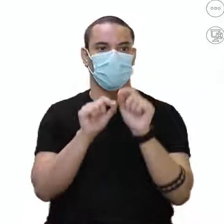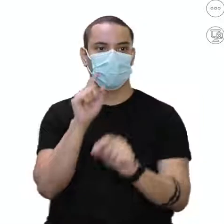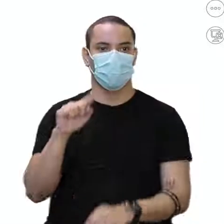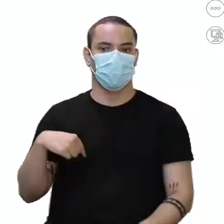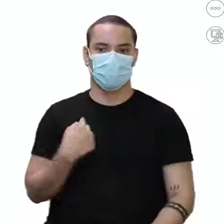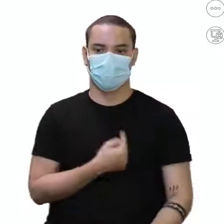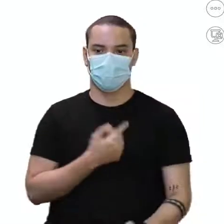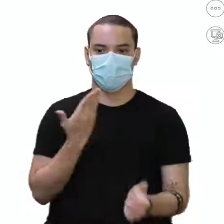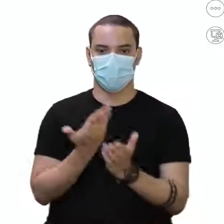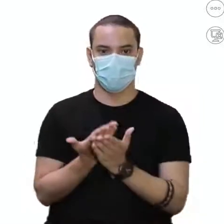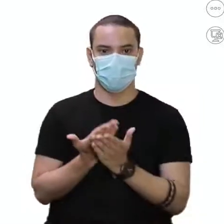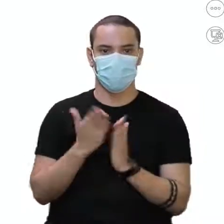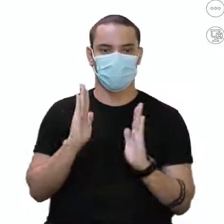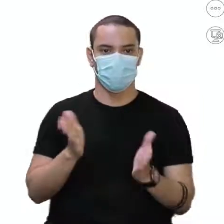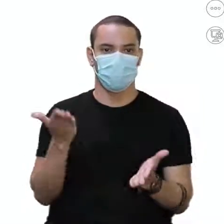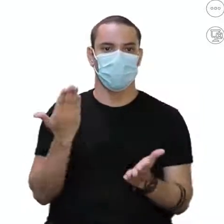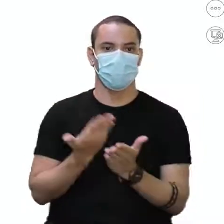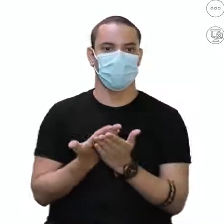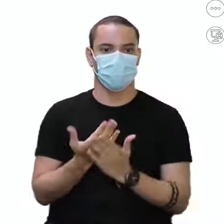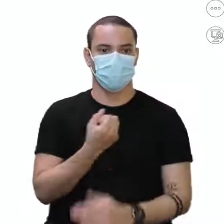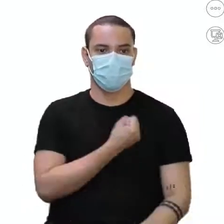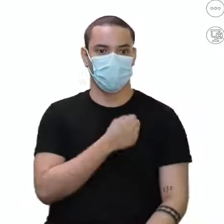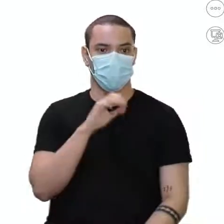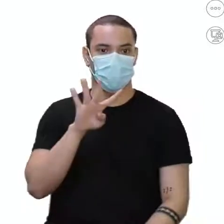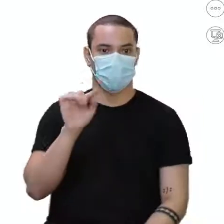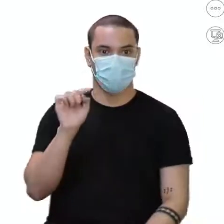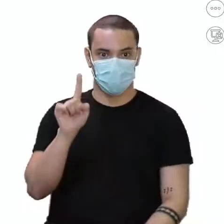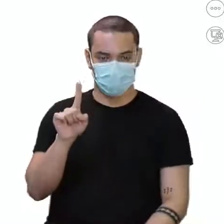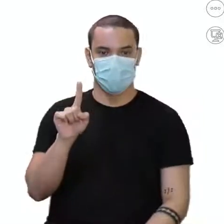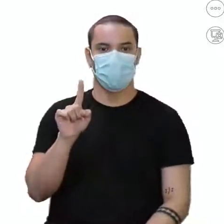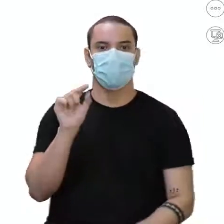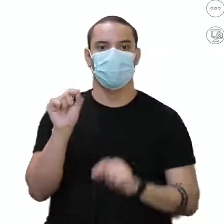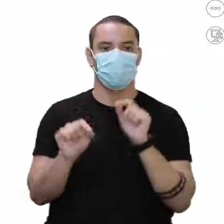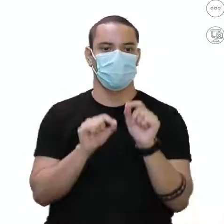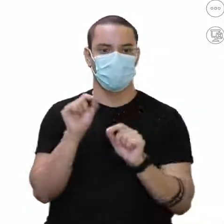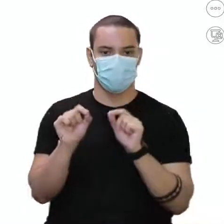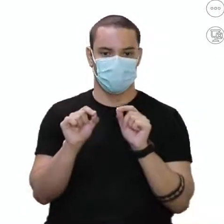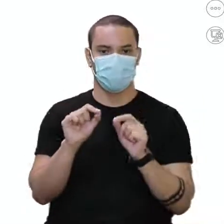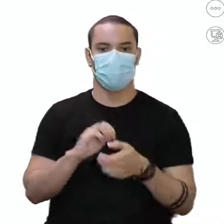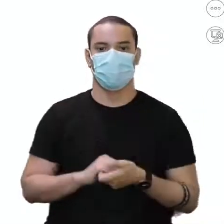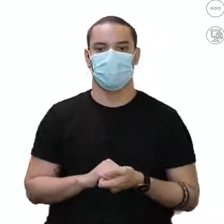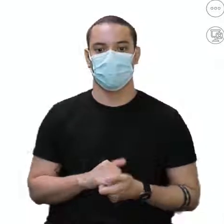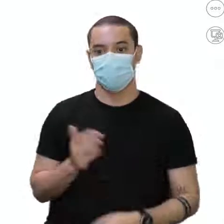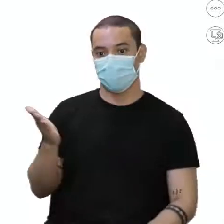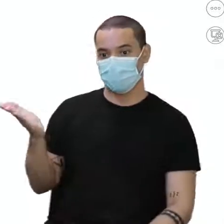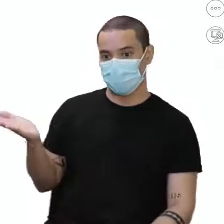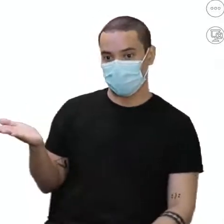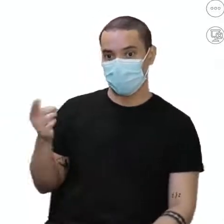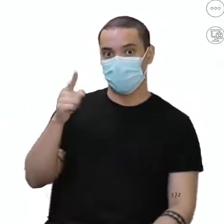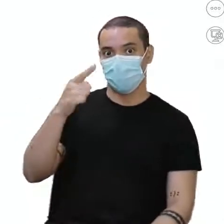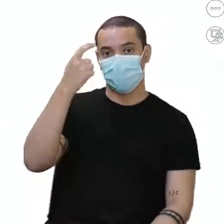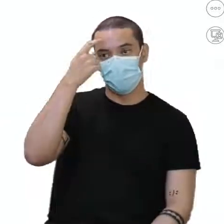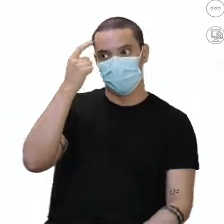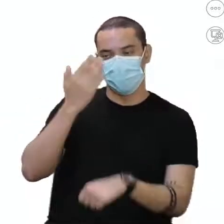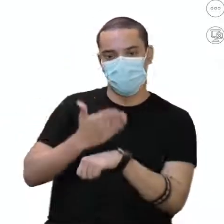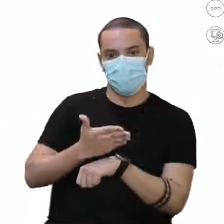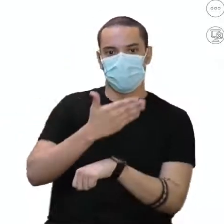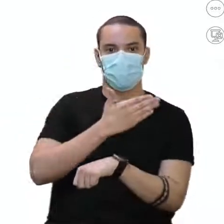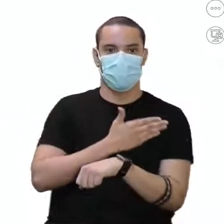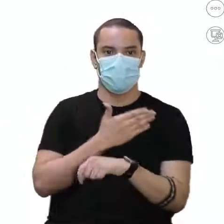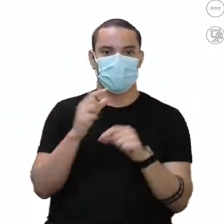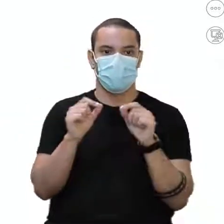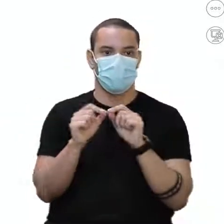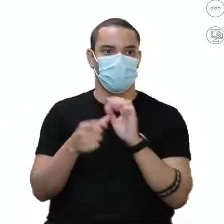estudamos na aula 4.1, que foi a questão do prediction, né? Que é o ato de você prever,